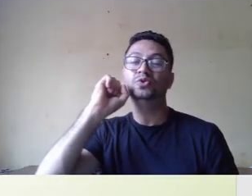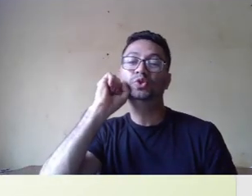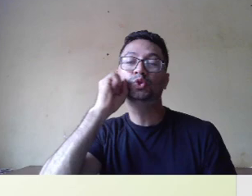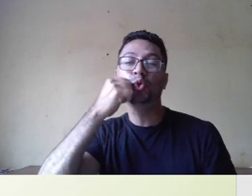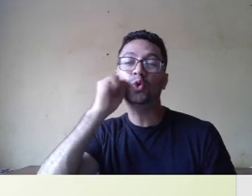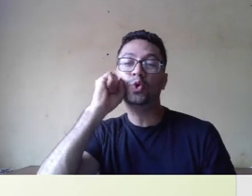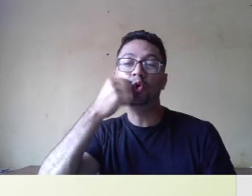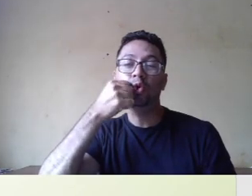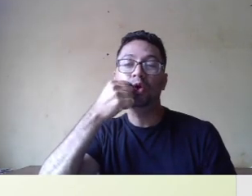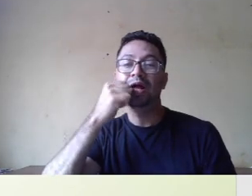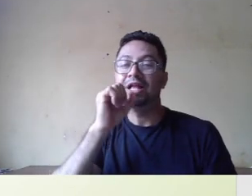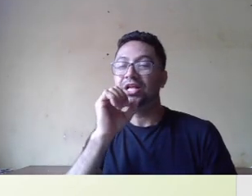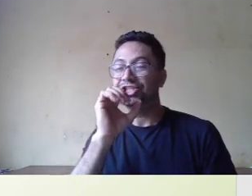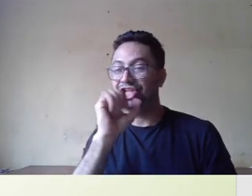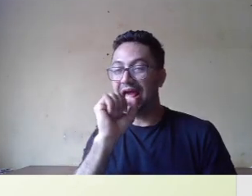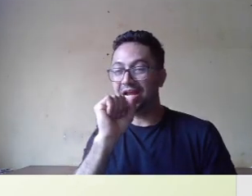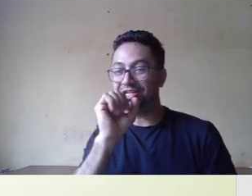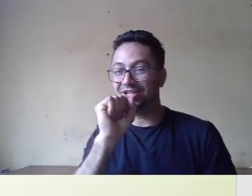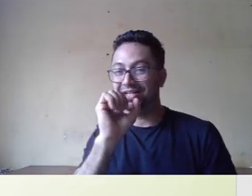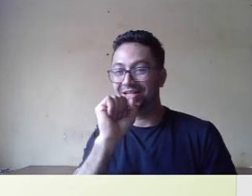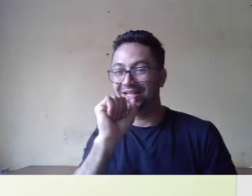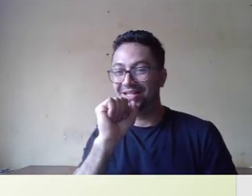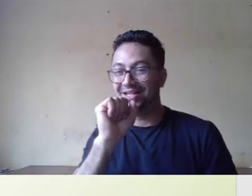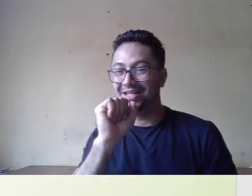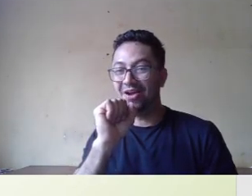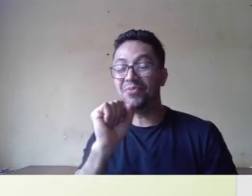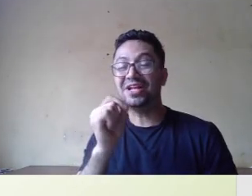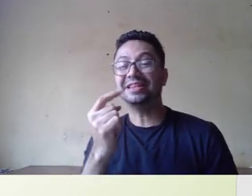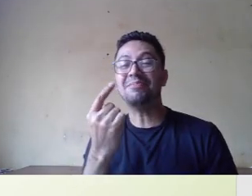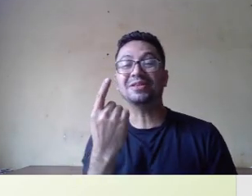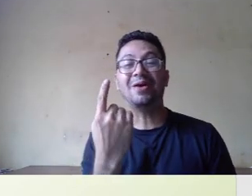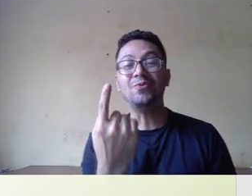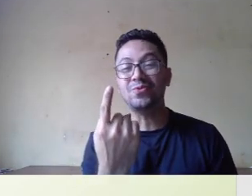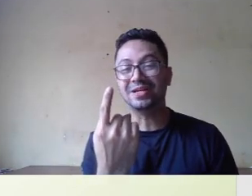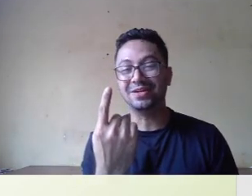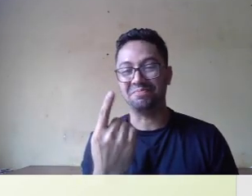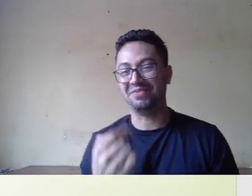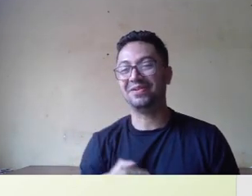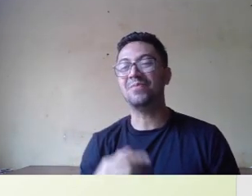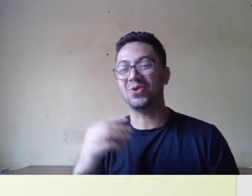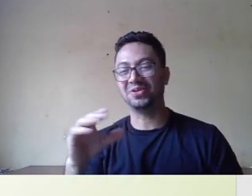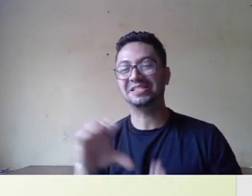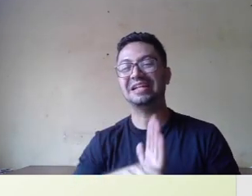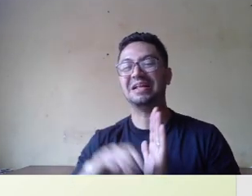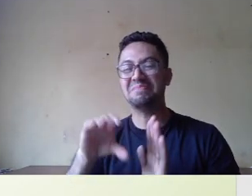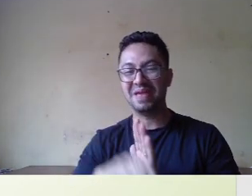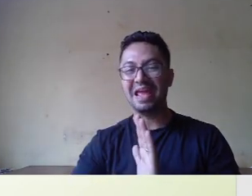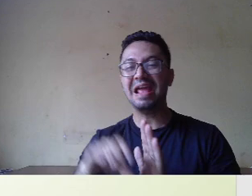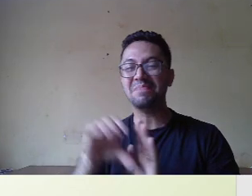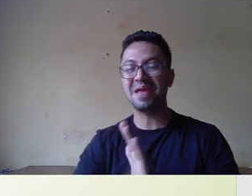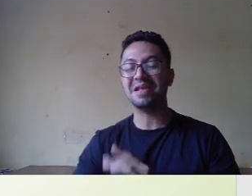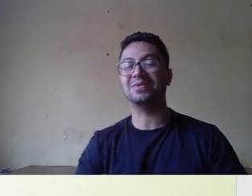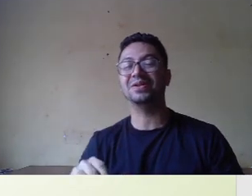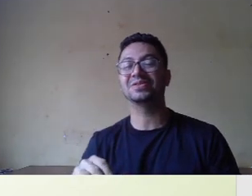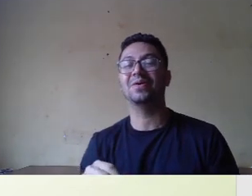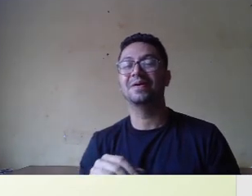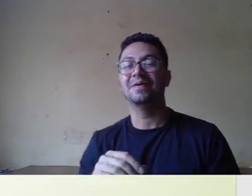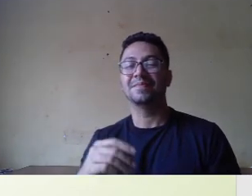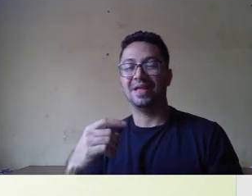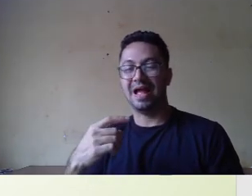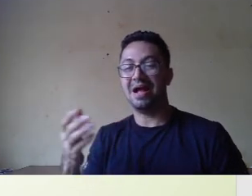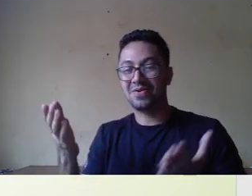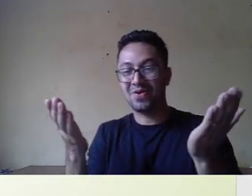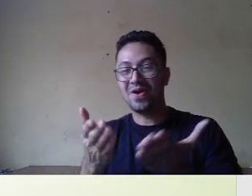tomar suco de laranja. Eu poderia até botar um aqui, ó, para ficar um português sinalizado bem mesmo, olha